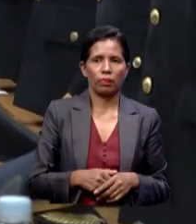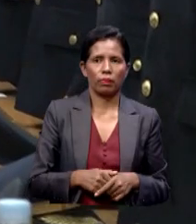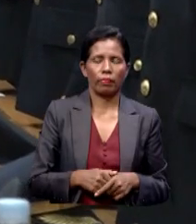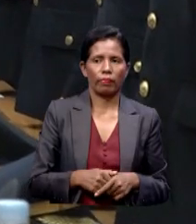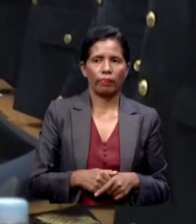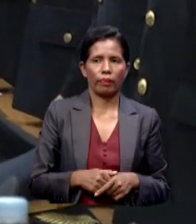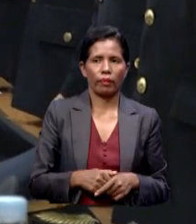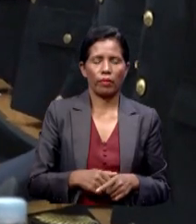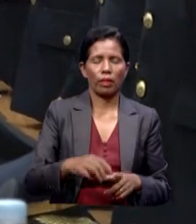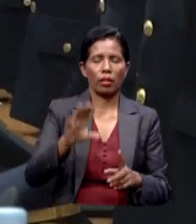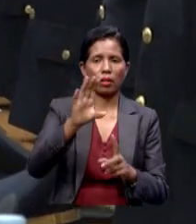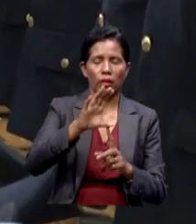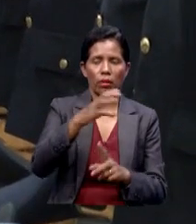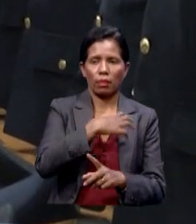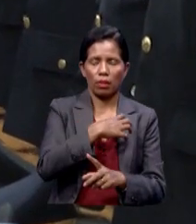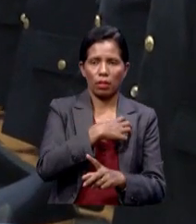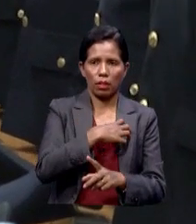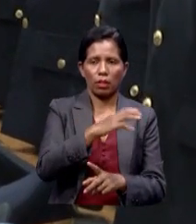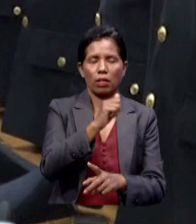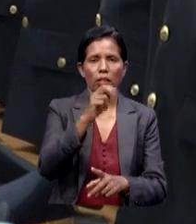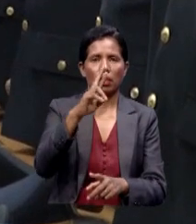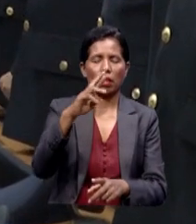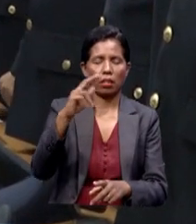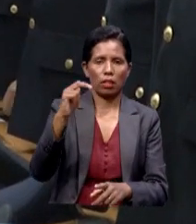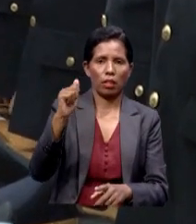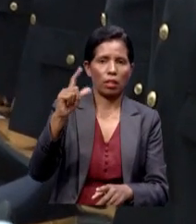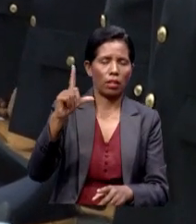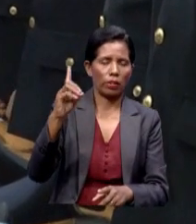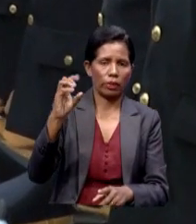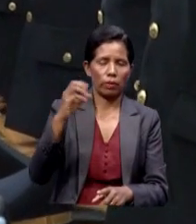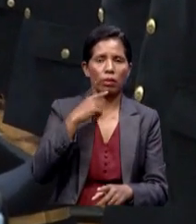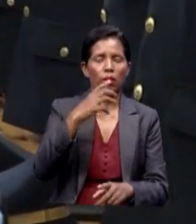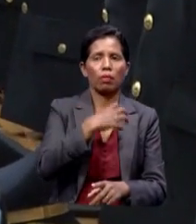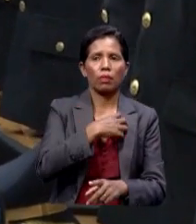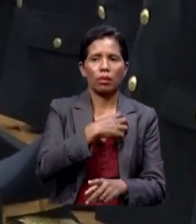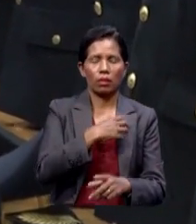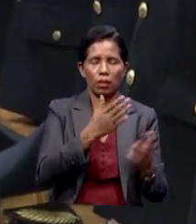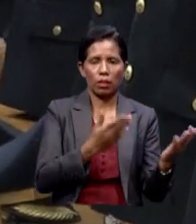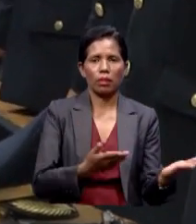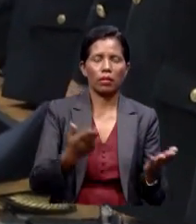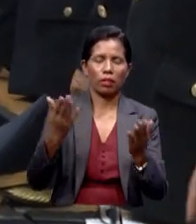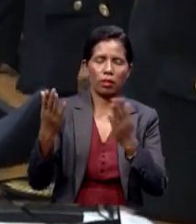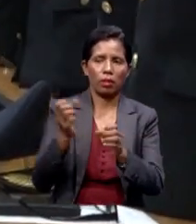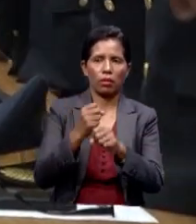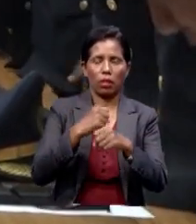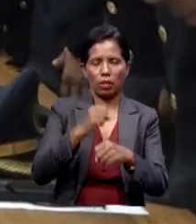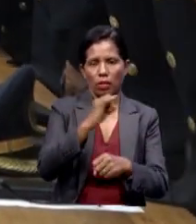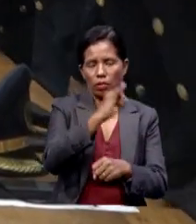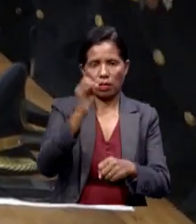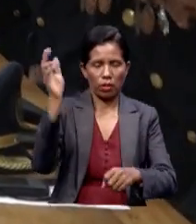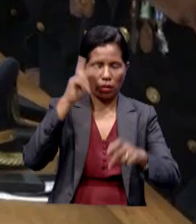Porta-voz Comando-Geral Peniteli, Superintendente Arnaldo de Arrozo Hateten, Peniteli orienta ona a atual investigação ba